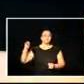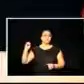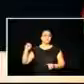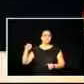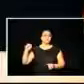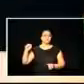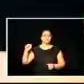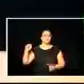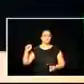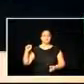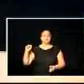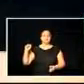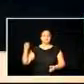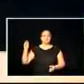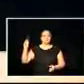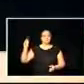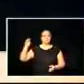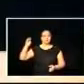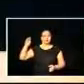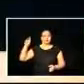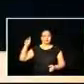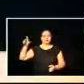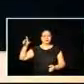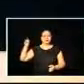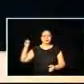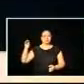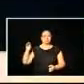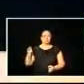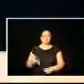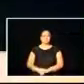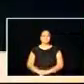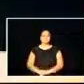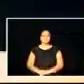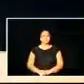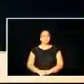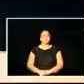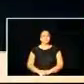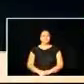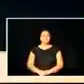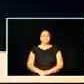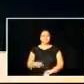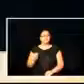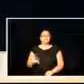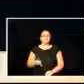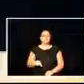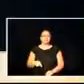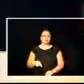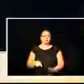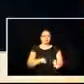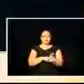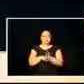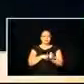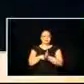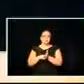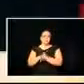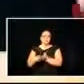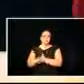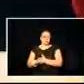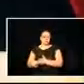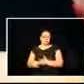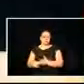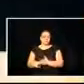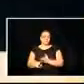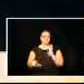da Constituição Federal e mais da lei de responsabilidade fiscal. Agora, politicamente, não